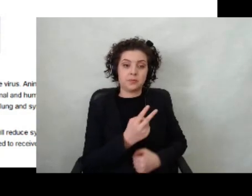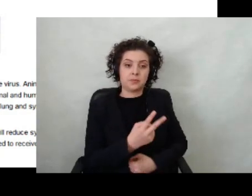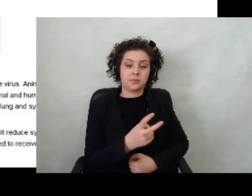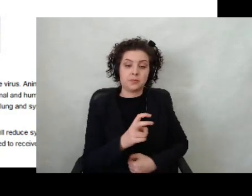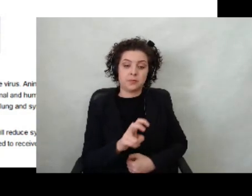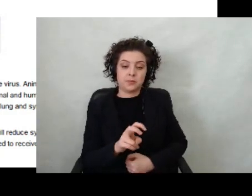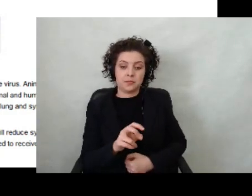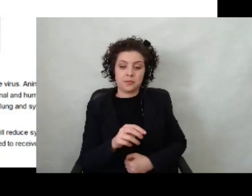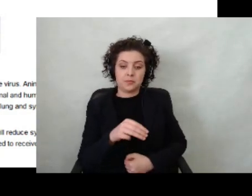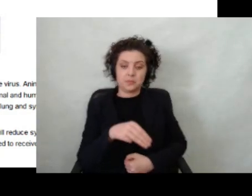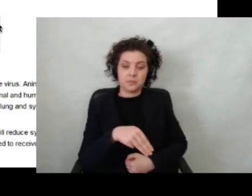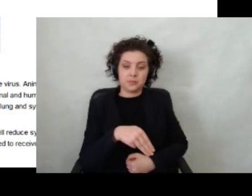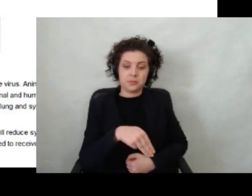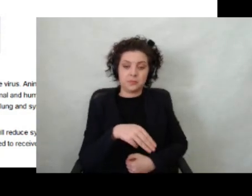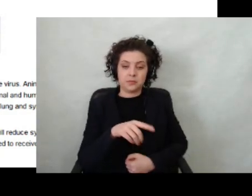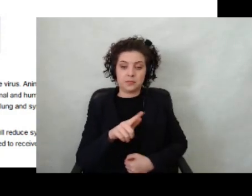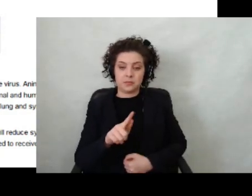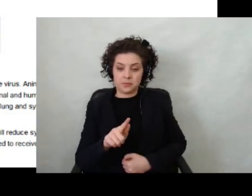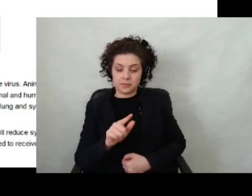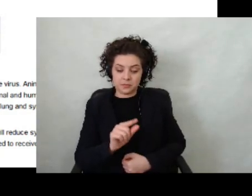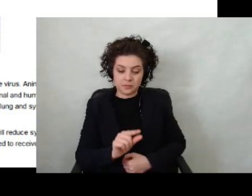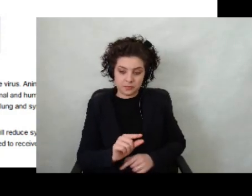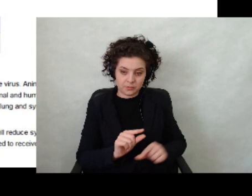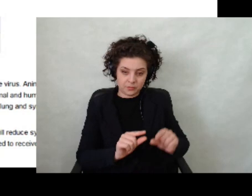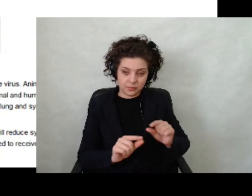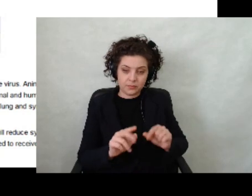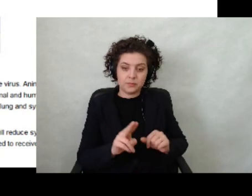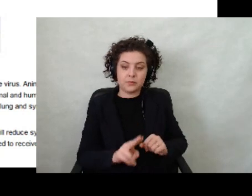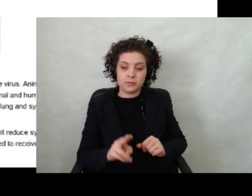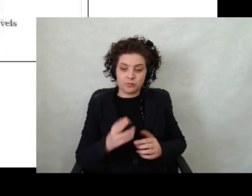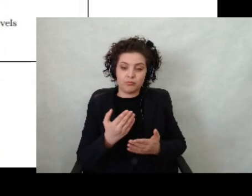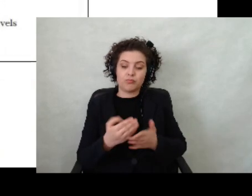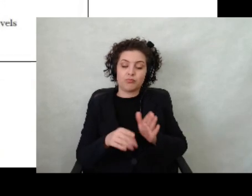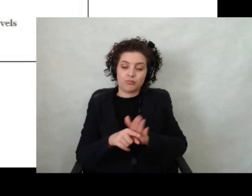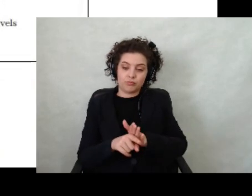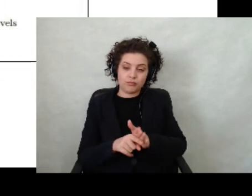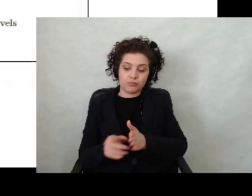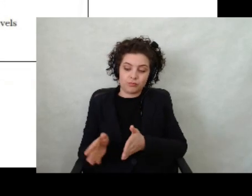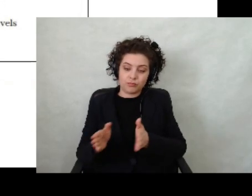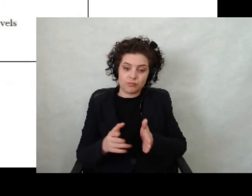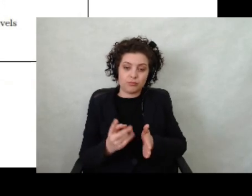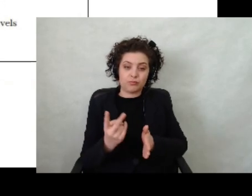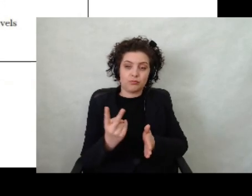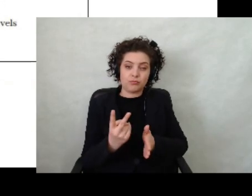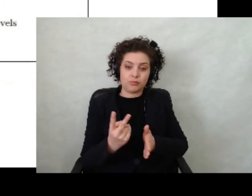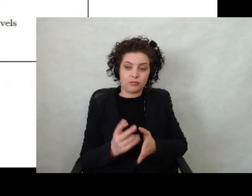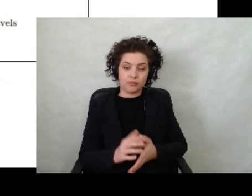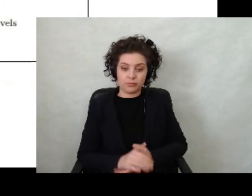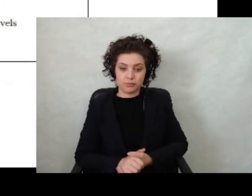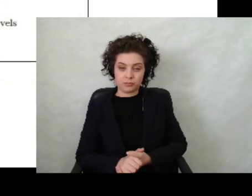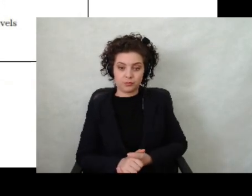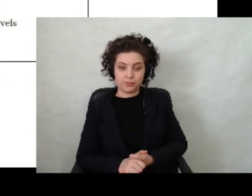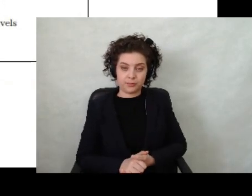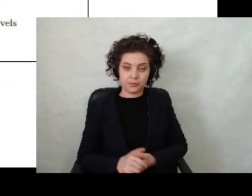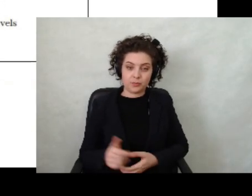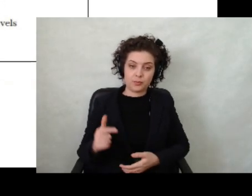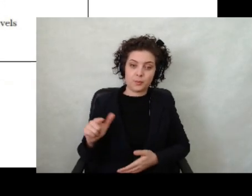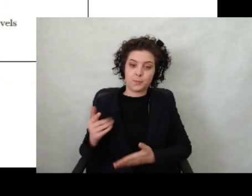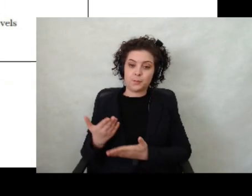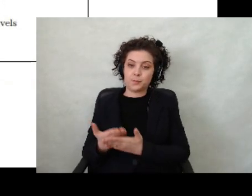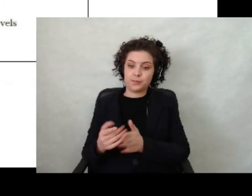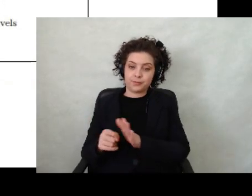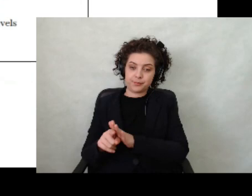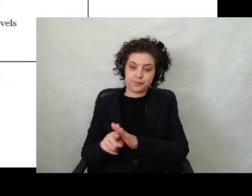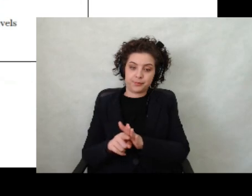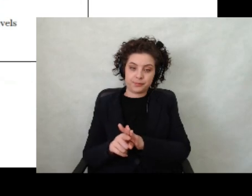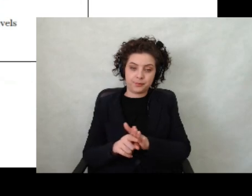microgramas, né, que está sendo utilizada, e esse estudo já está em fase 2. Alguns outros estudos também clínicos, né, esse